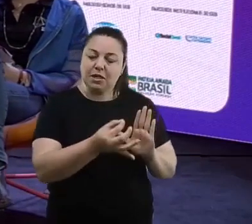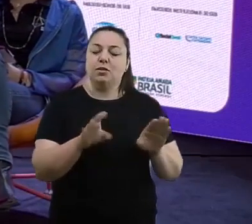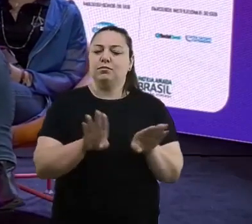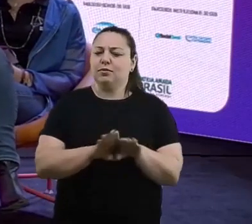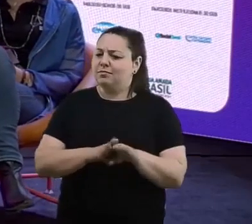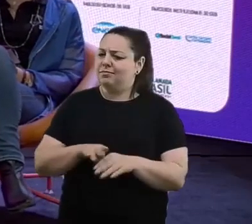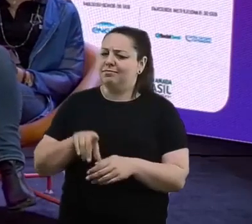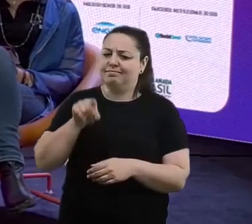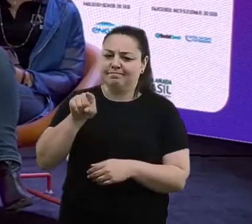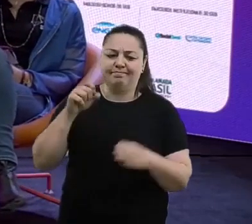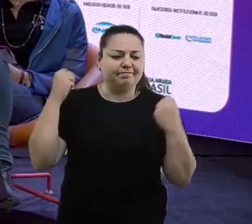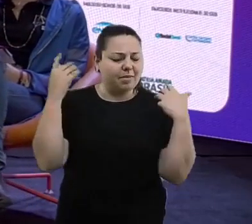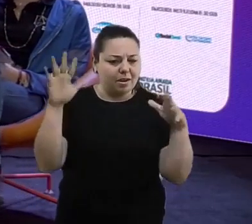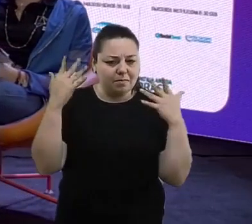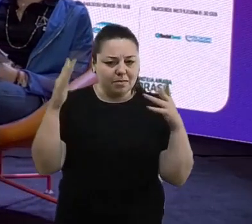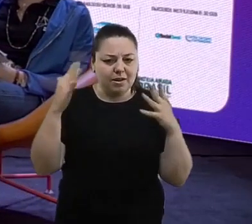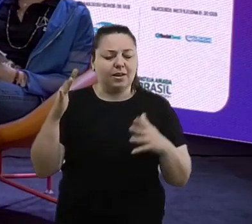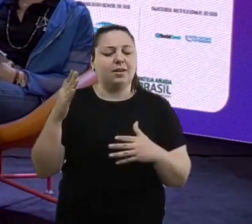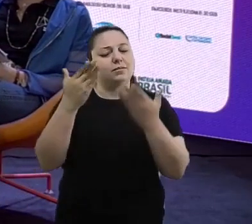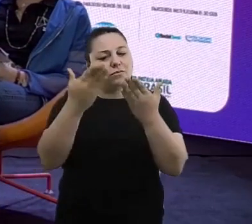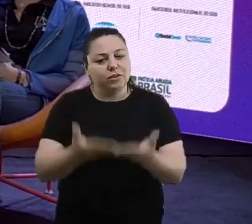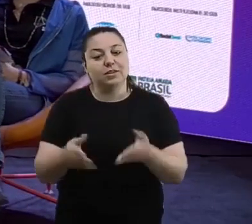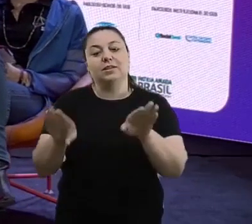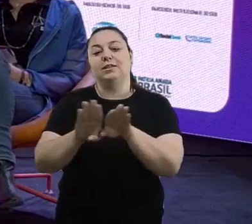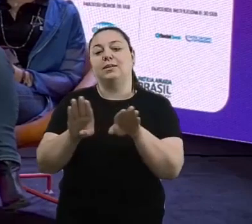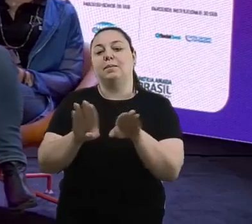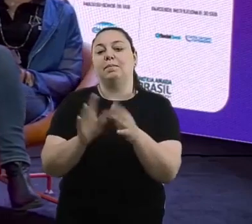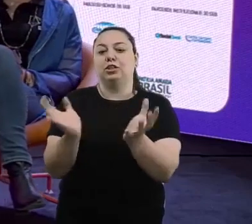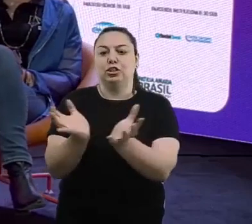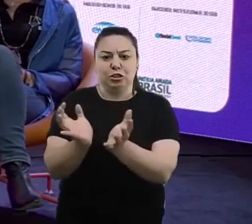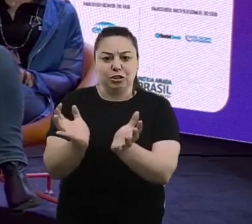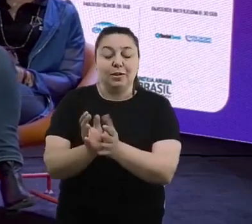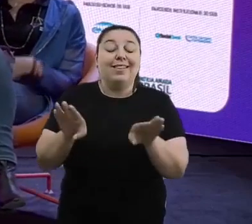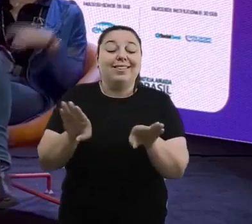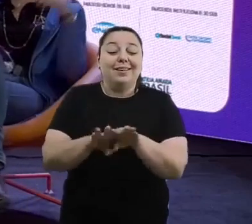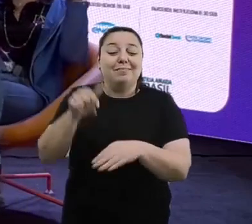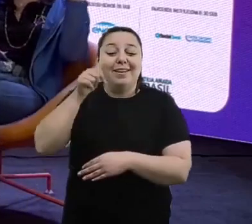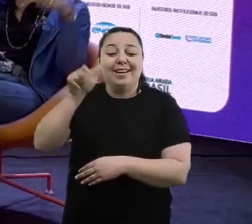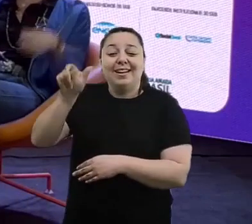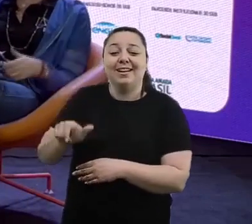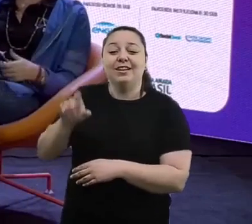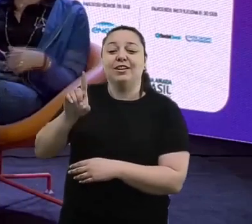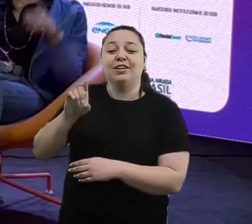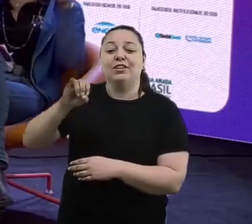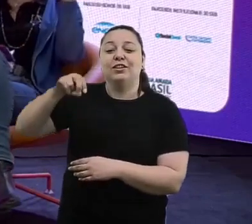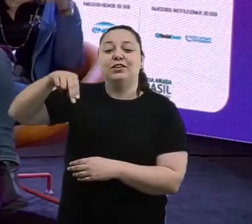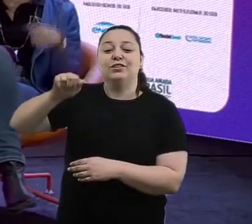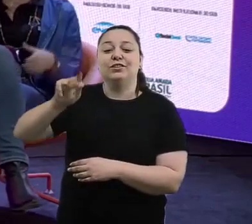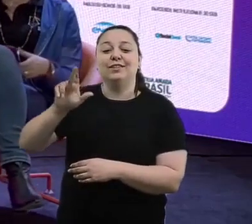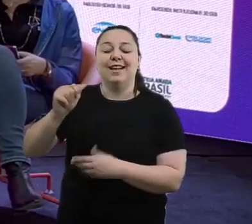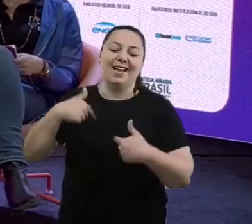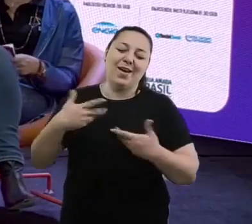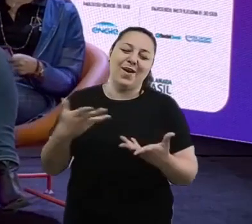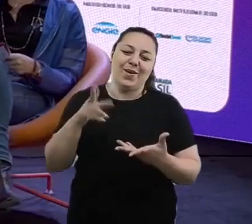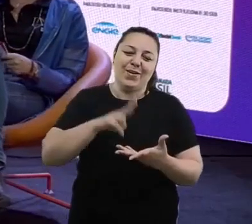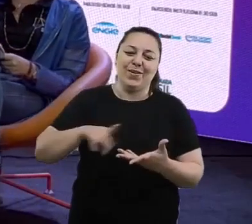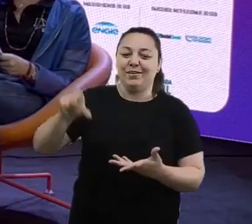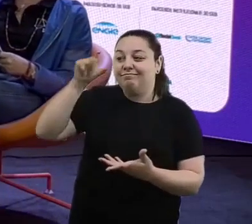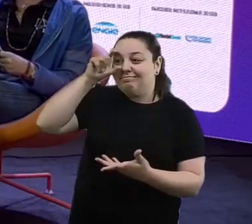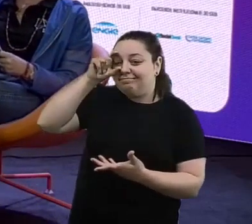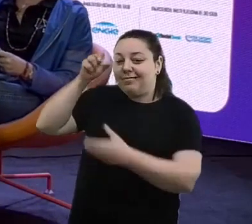valores previstos, né, máximos e mínimos, e a verde o valor de previsão mesmo, né, para os meses de